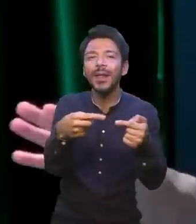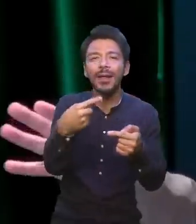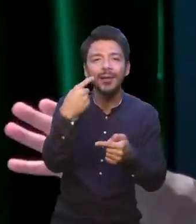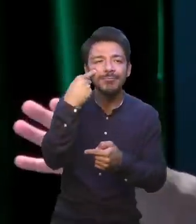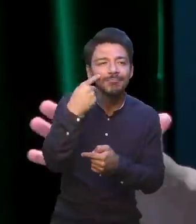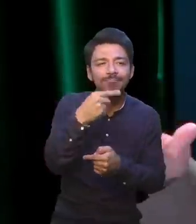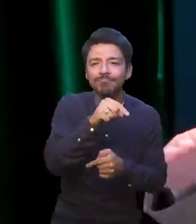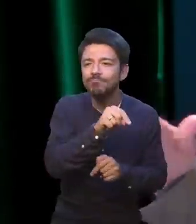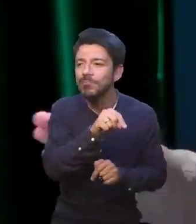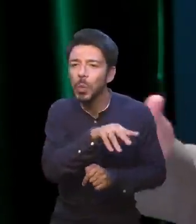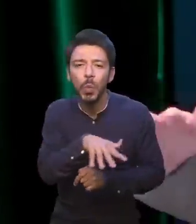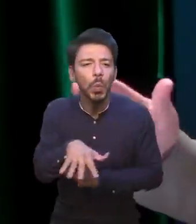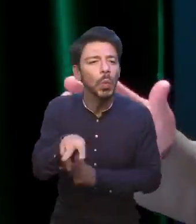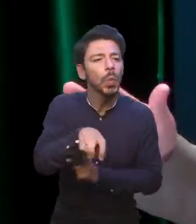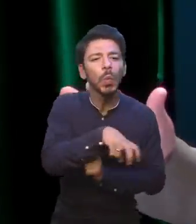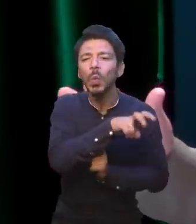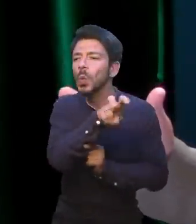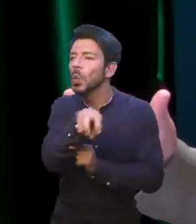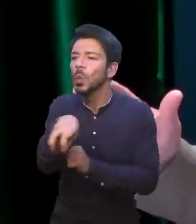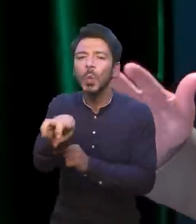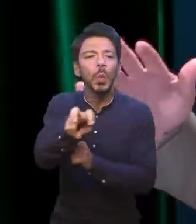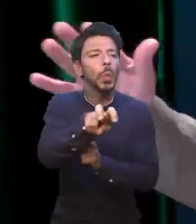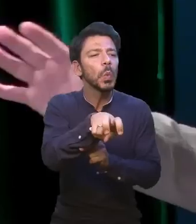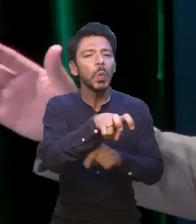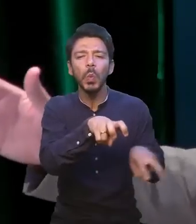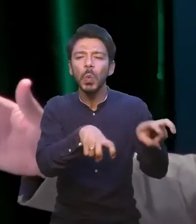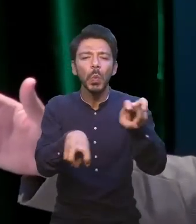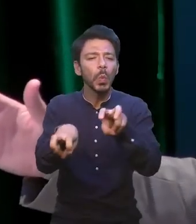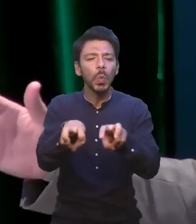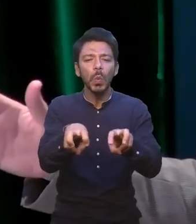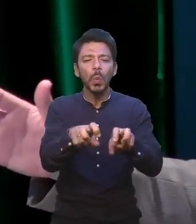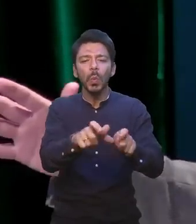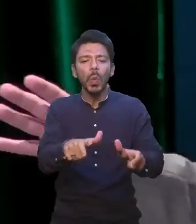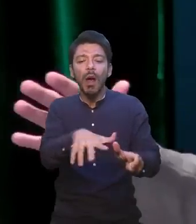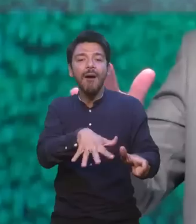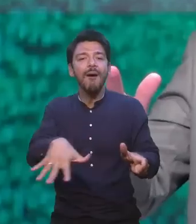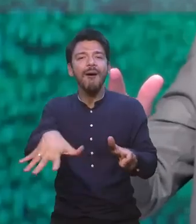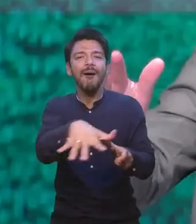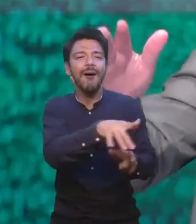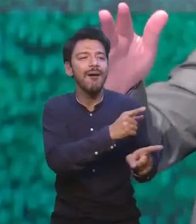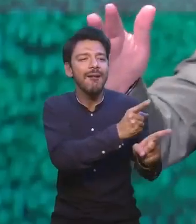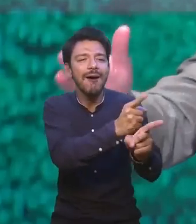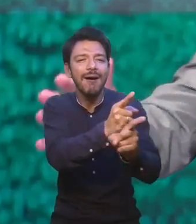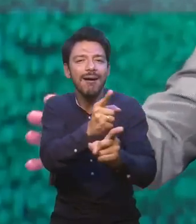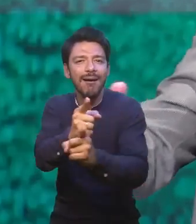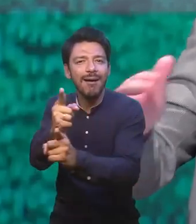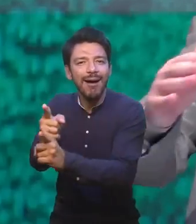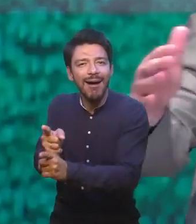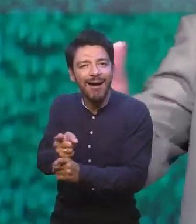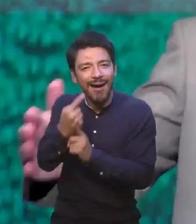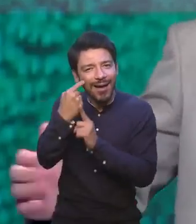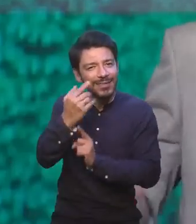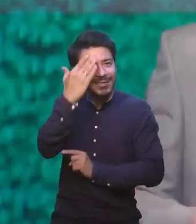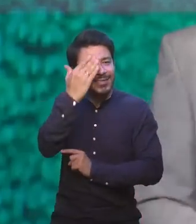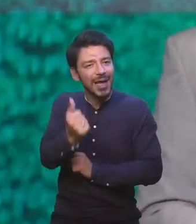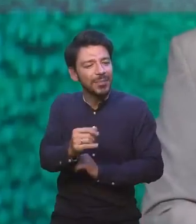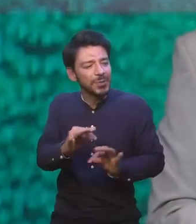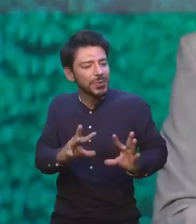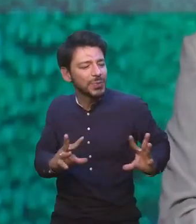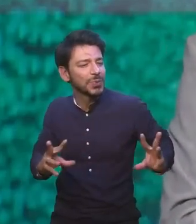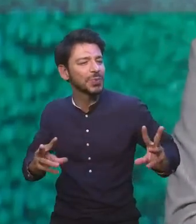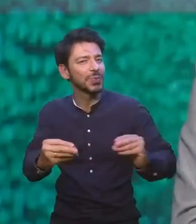do calor, ela, pelo ambiente, ela identifica o habitat, sabe dos riscos, dos perigos, de tudo que a